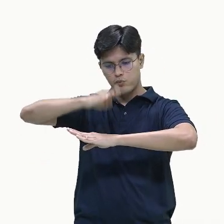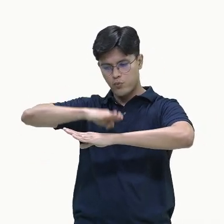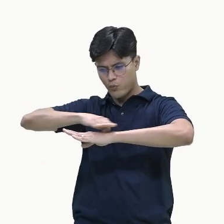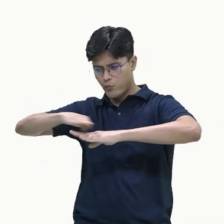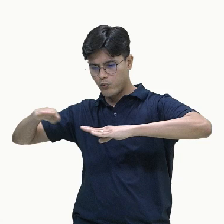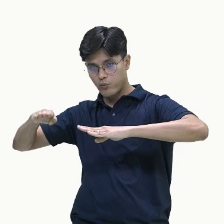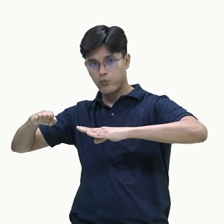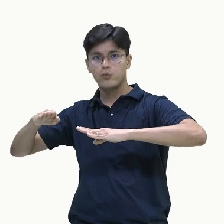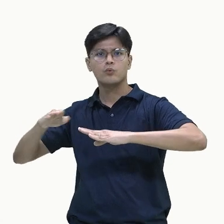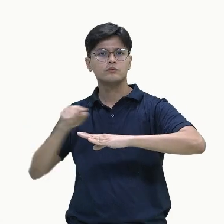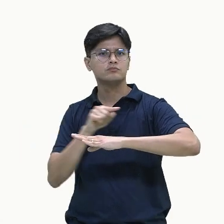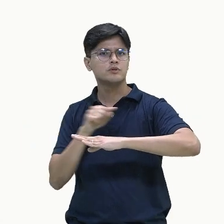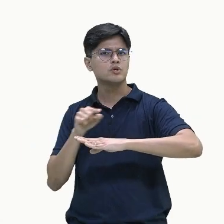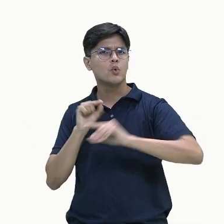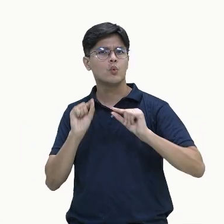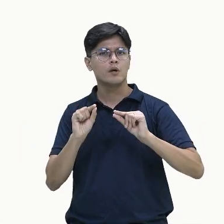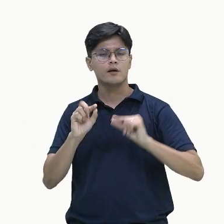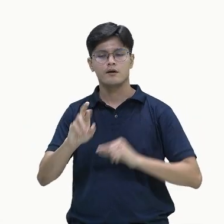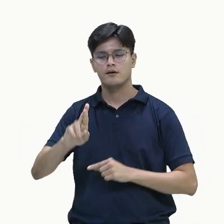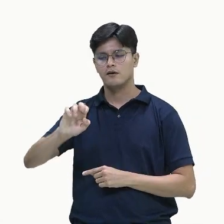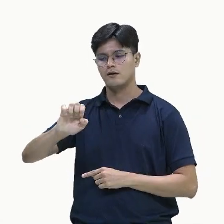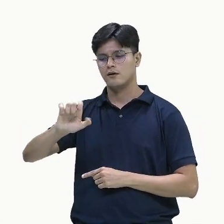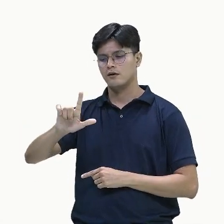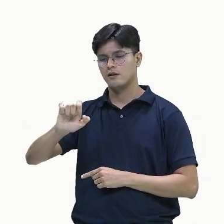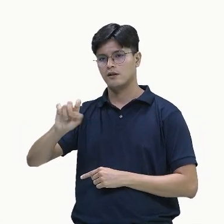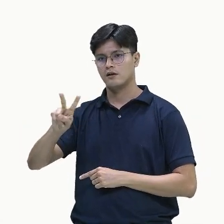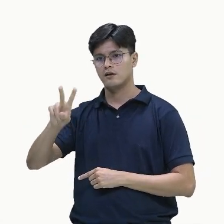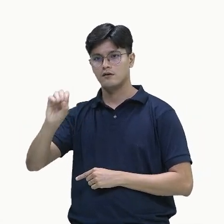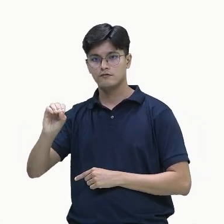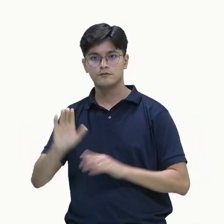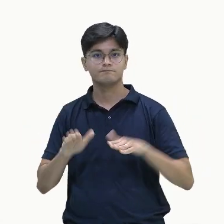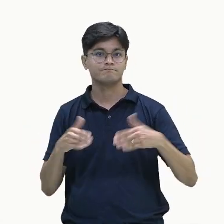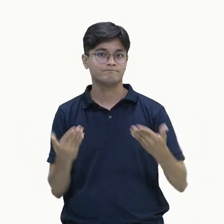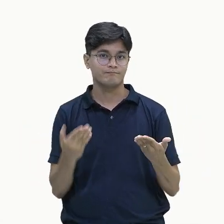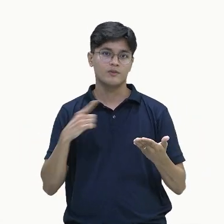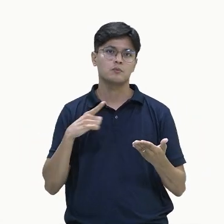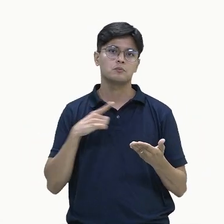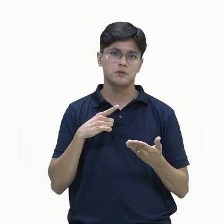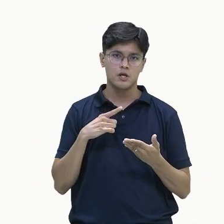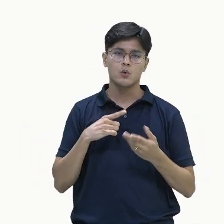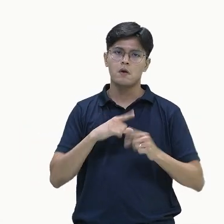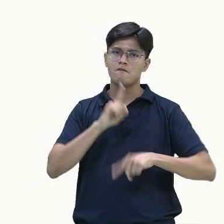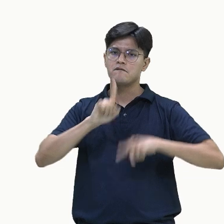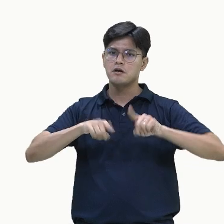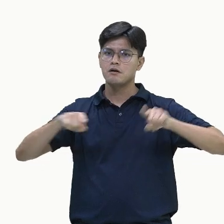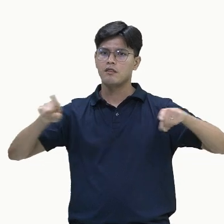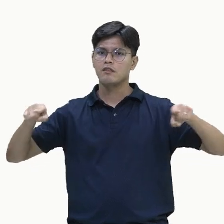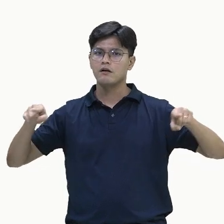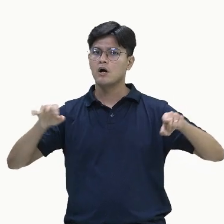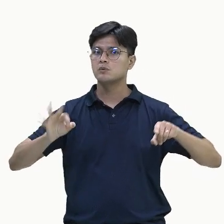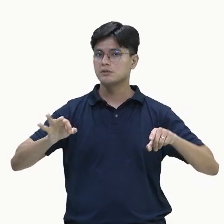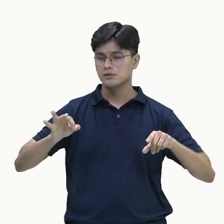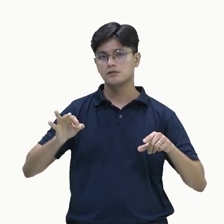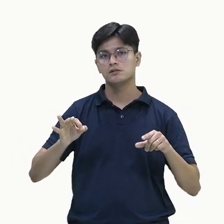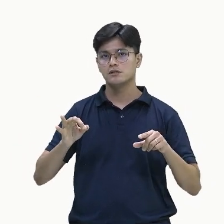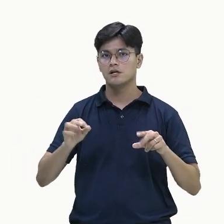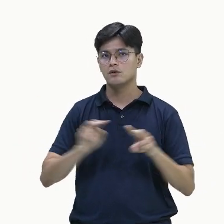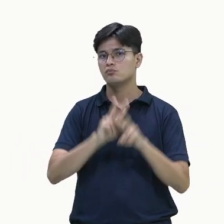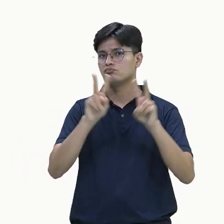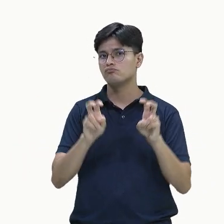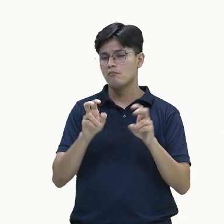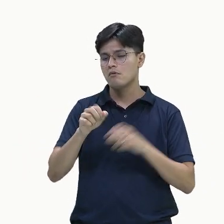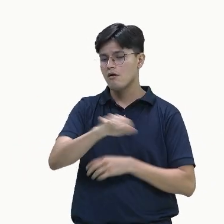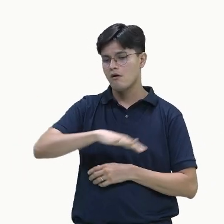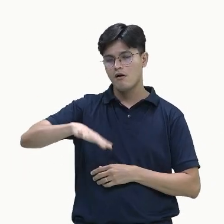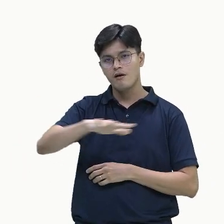chamar de relevo, tá bom? Então, nós temos essas diferenças com relação em cada uma das áreas